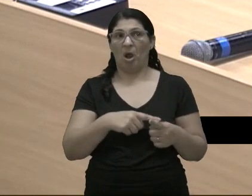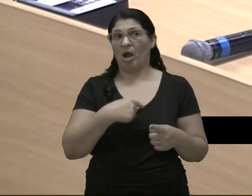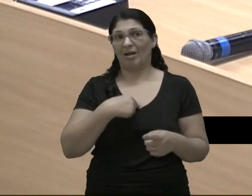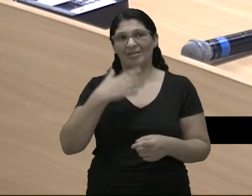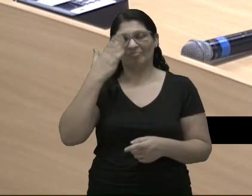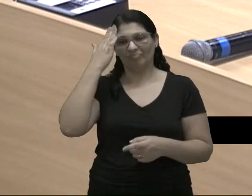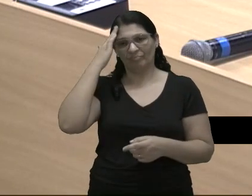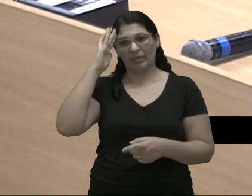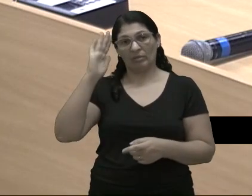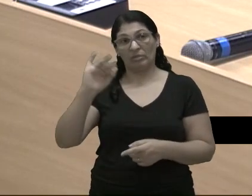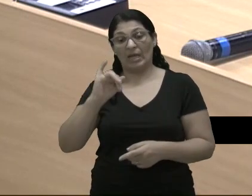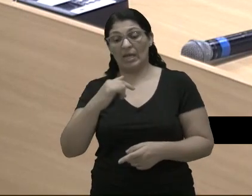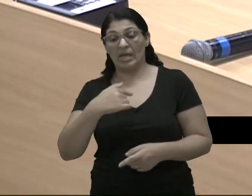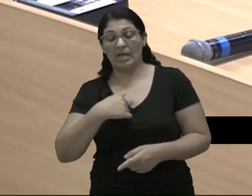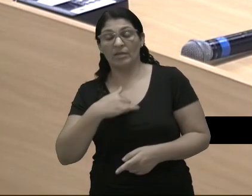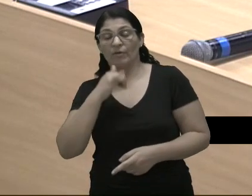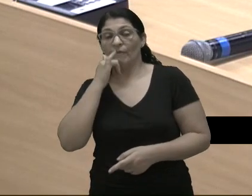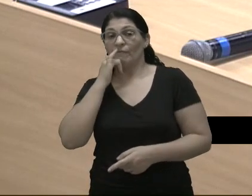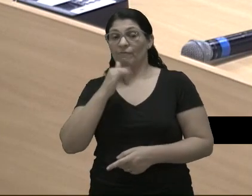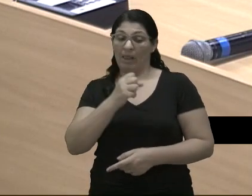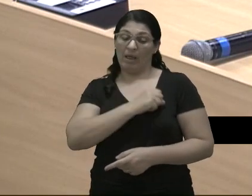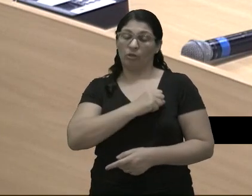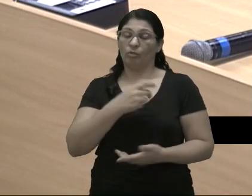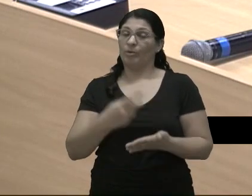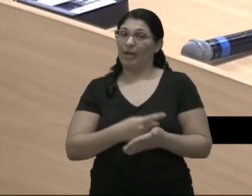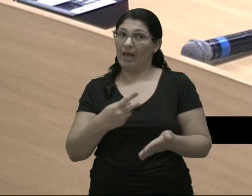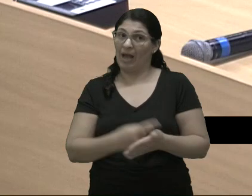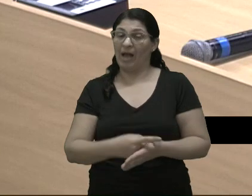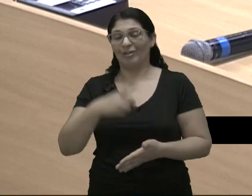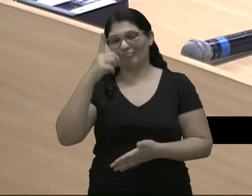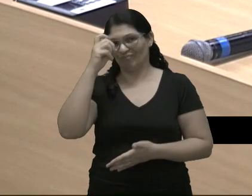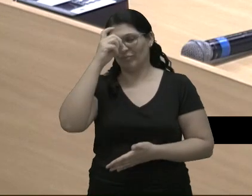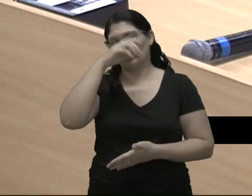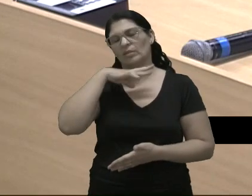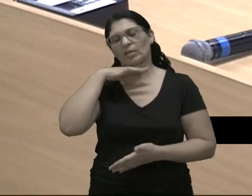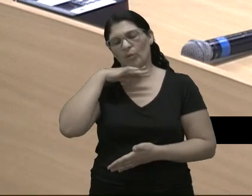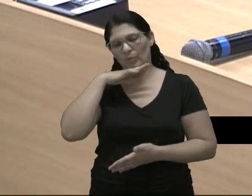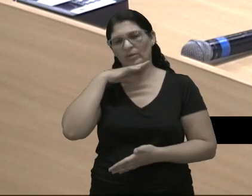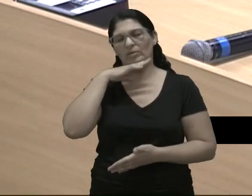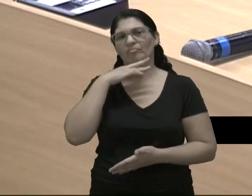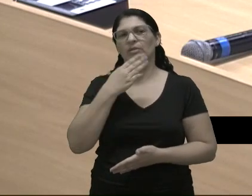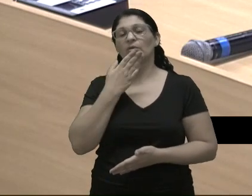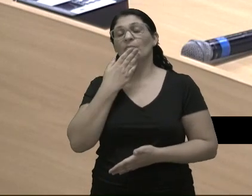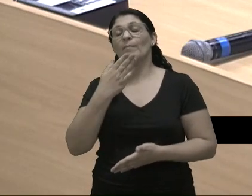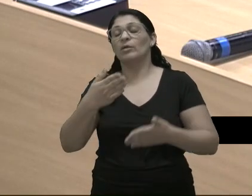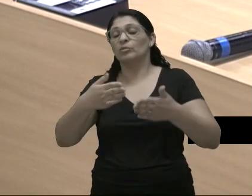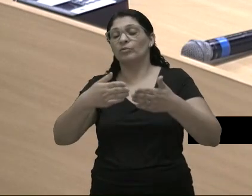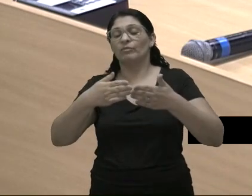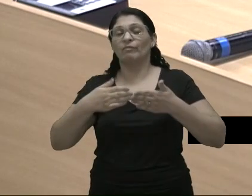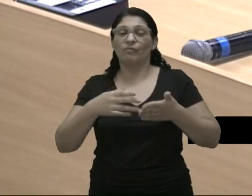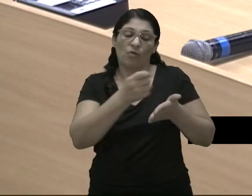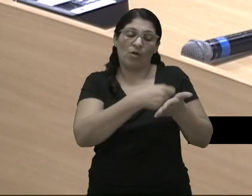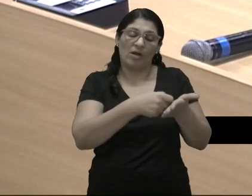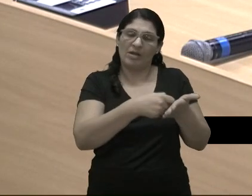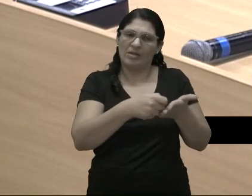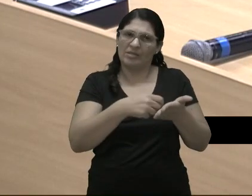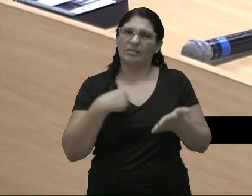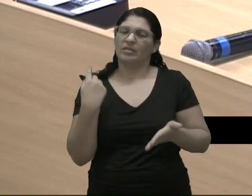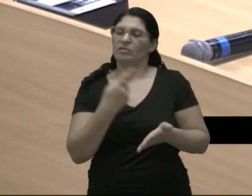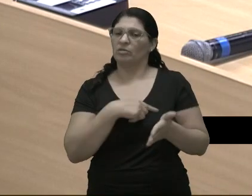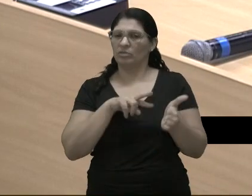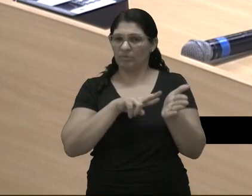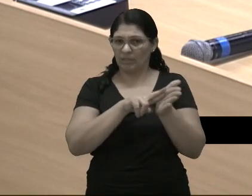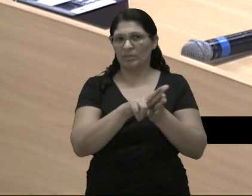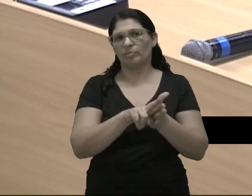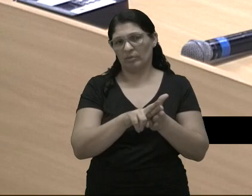Aí se eu falar um número que fica vago, pode complicar a gente, tá? Pode complicar. Então, faz via requerimento, com certeza a gente vai responder para o